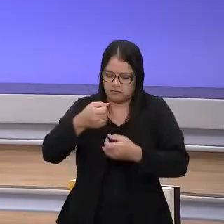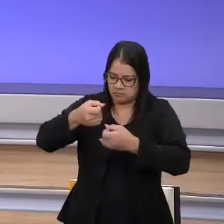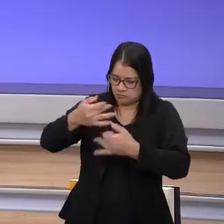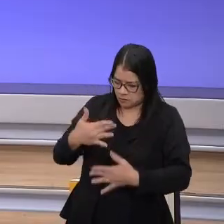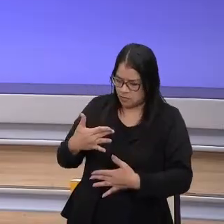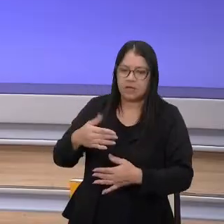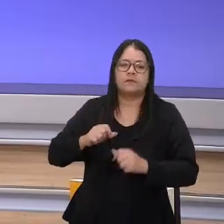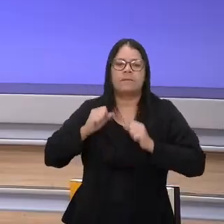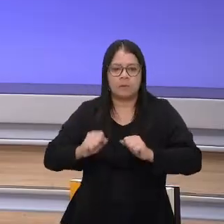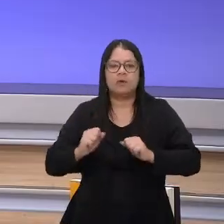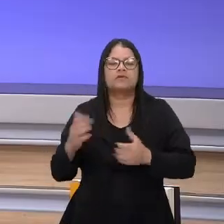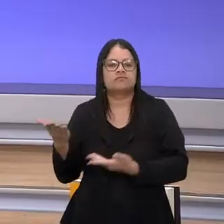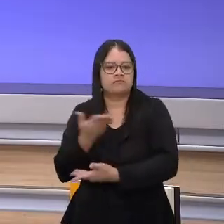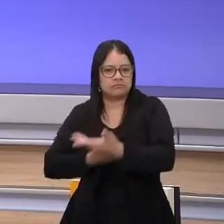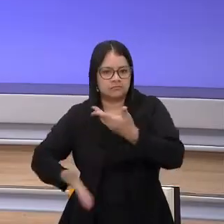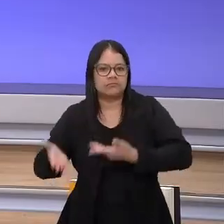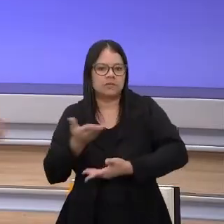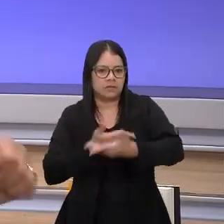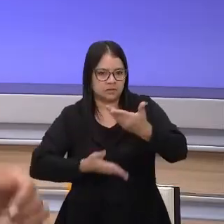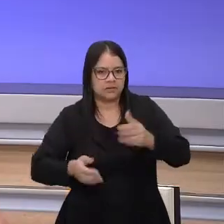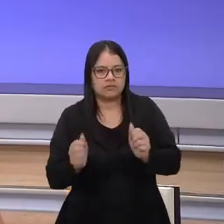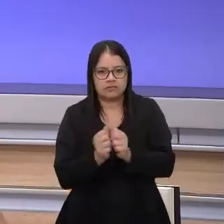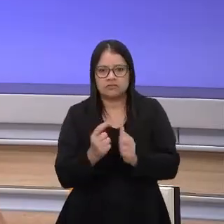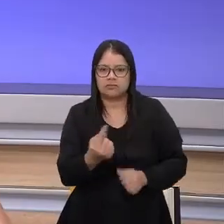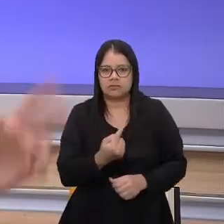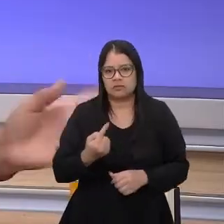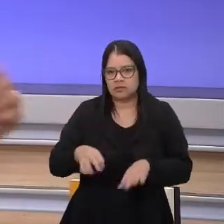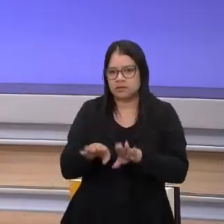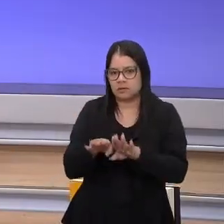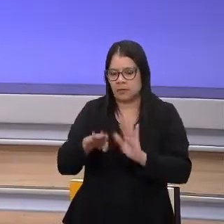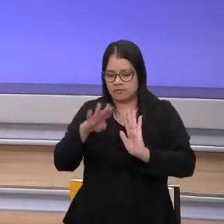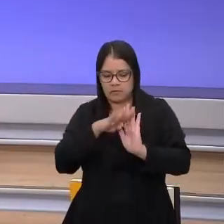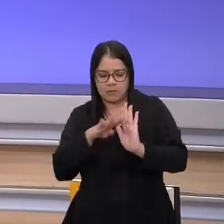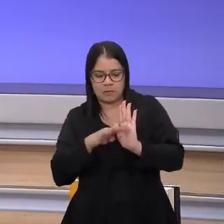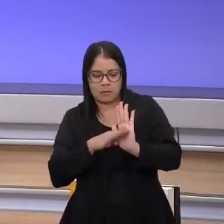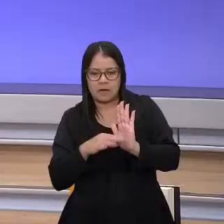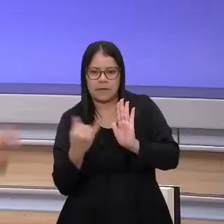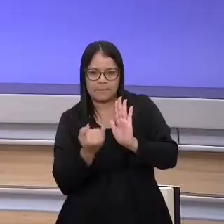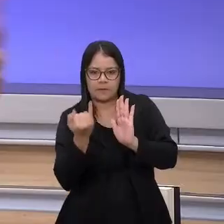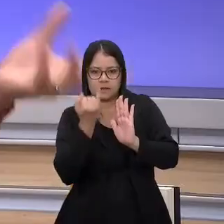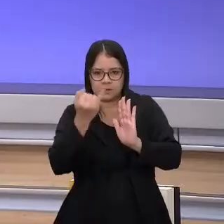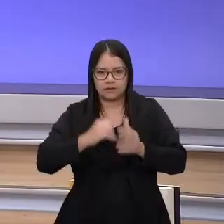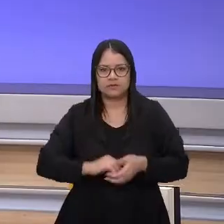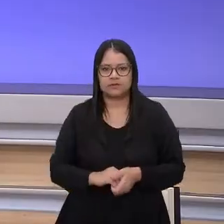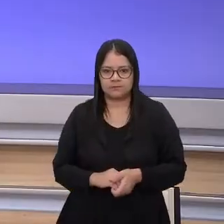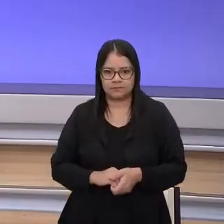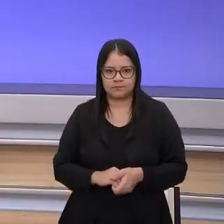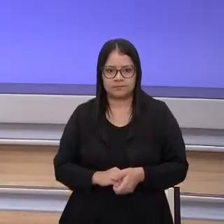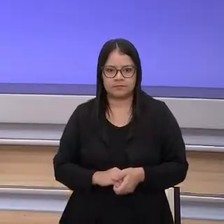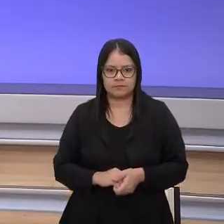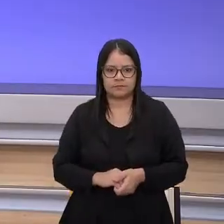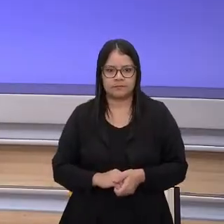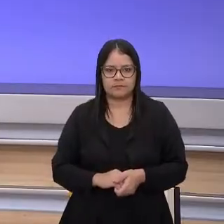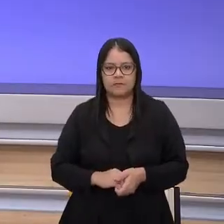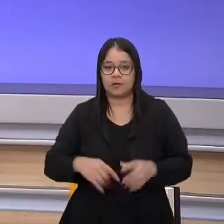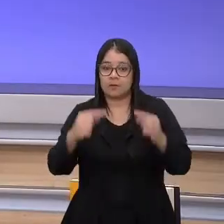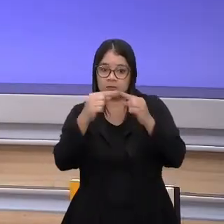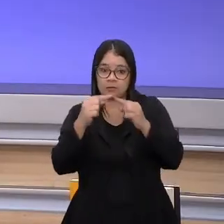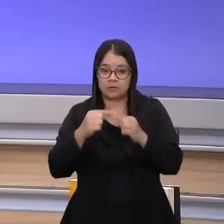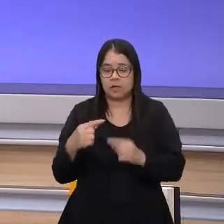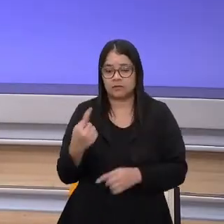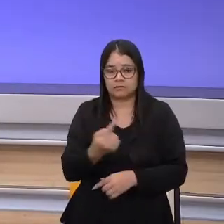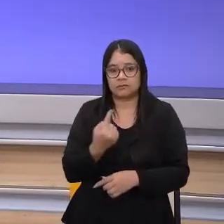pode interagir aí também com a gente. Eu também andei disparando os links aí. Pode ser que algum aluno entre aí para poder estar entrando em contato com a